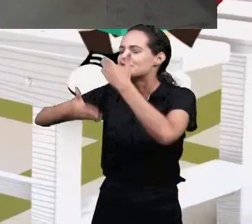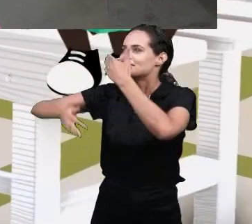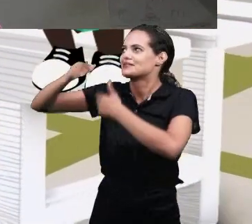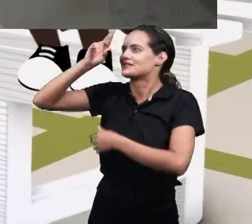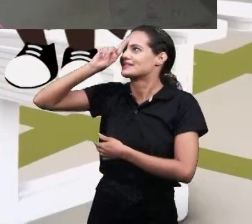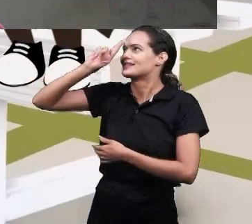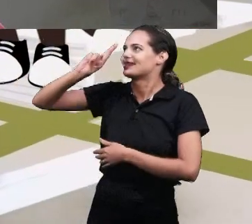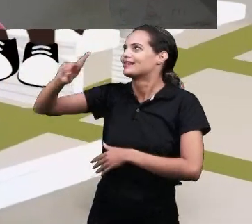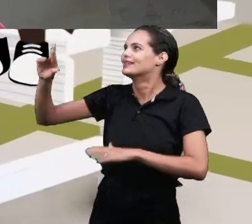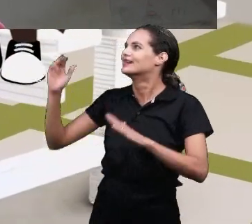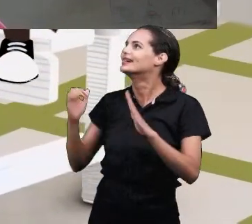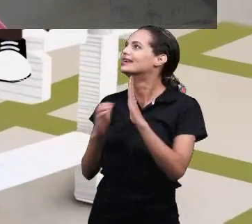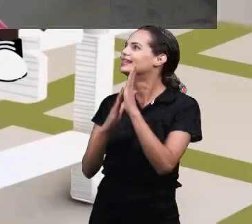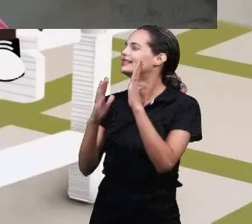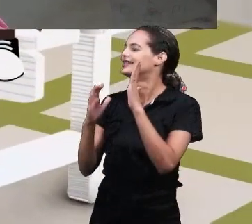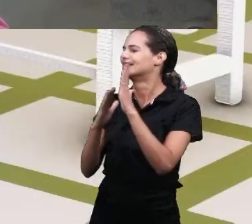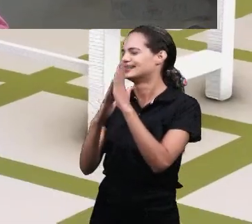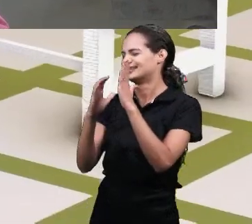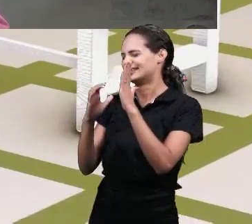louvar.